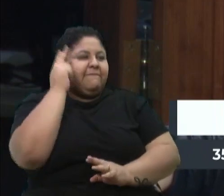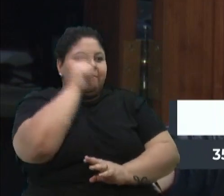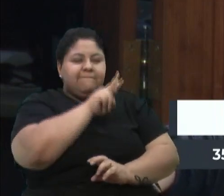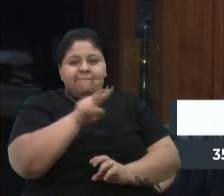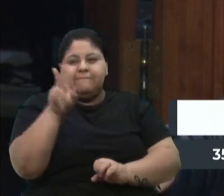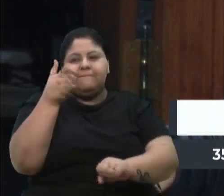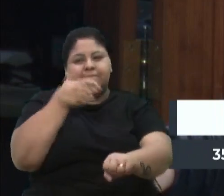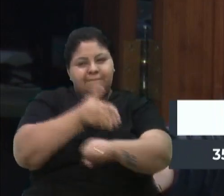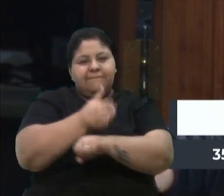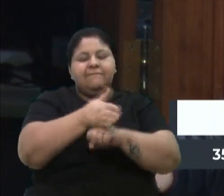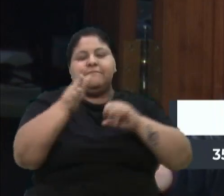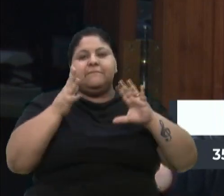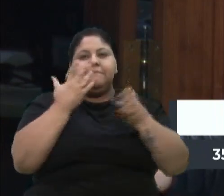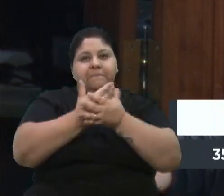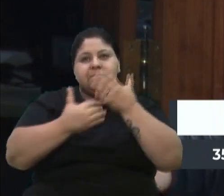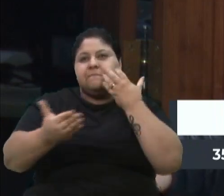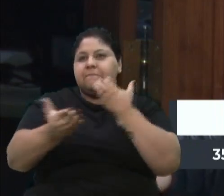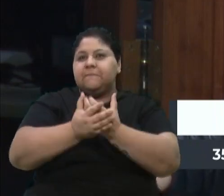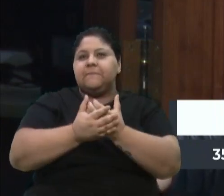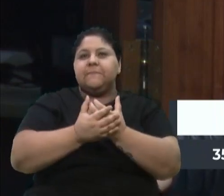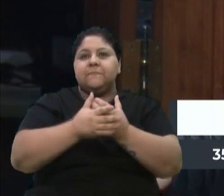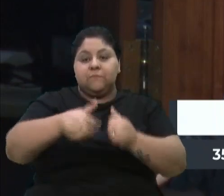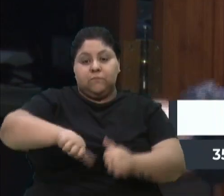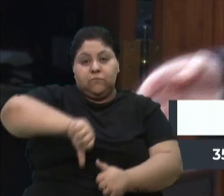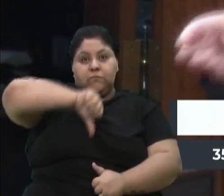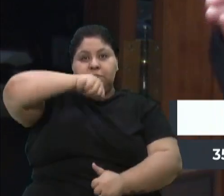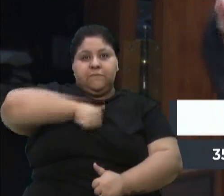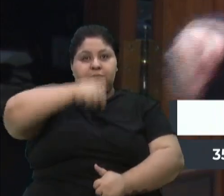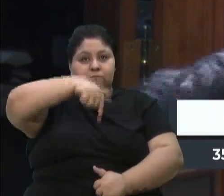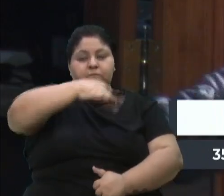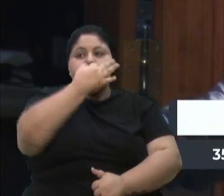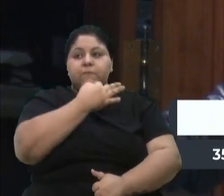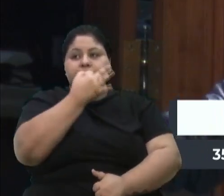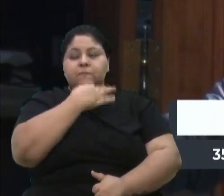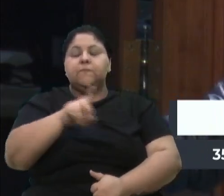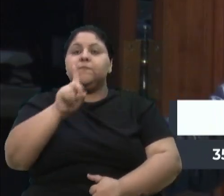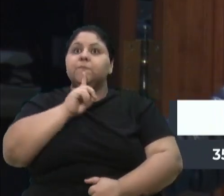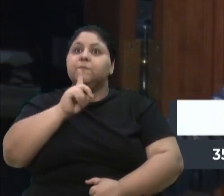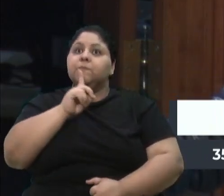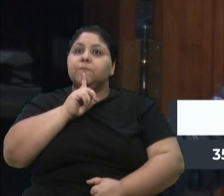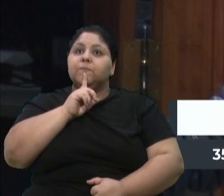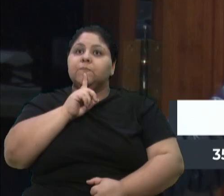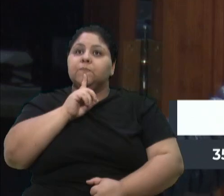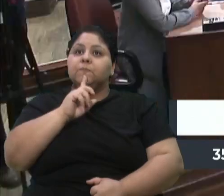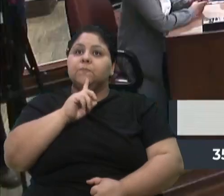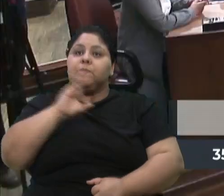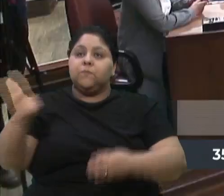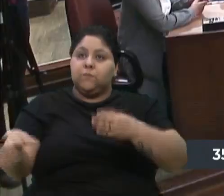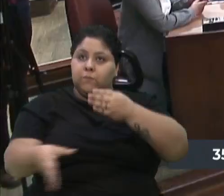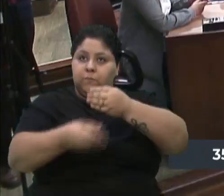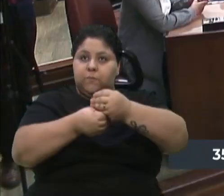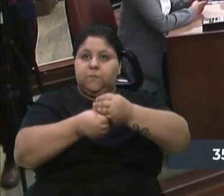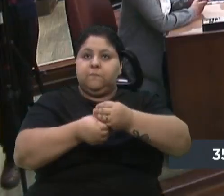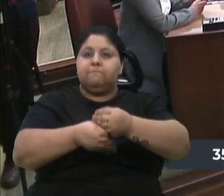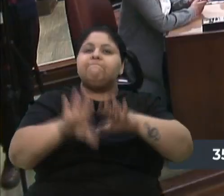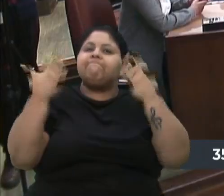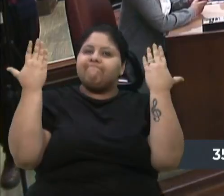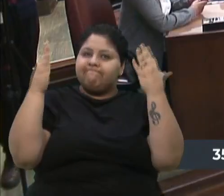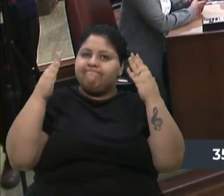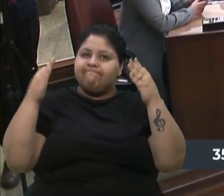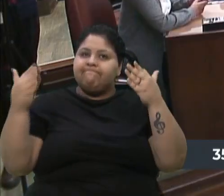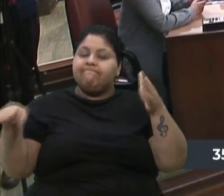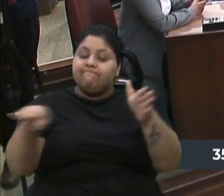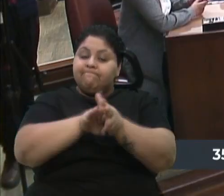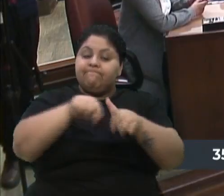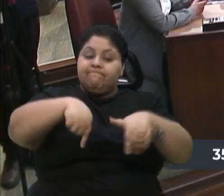participação de todos esses artistas que estão aqui em Caxias do Sul. Vereador Meneguzzi, seu parte. Vereador Felipe, parabéns por trazer esse assunto. Também o vereador Lucas